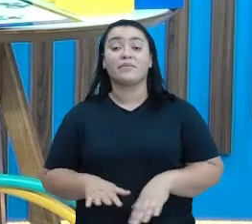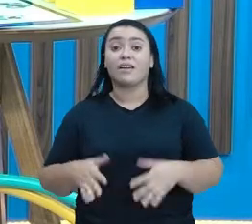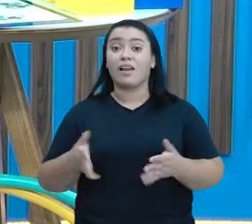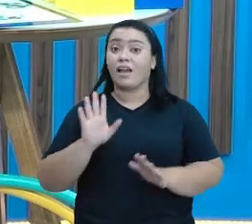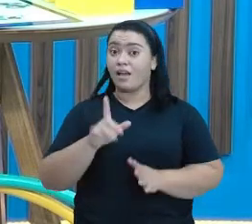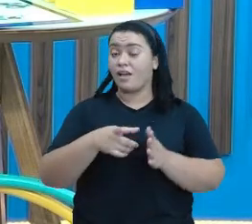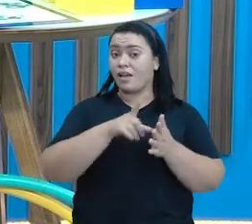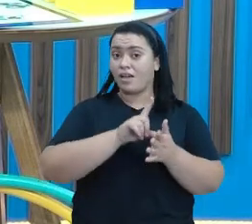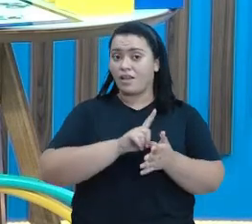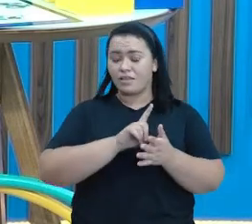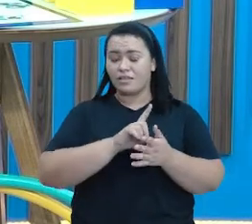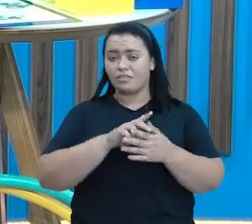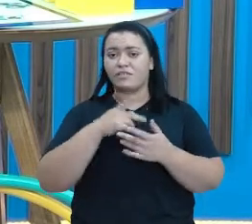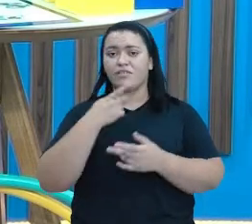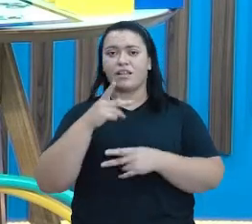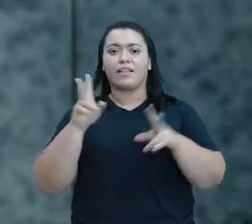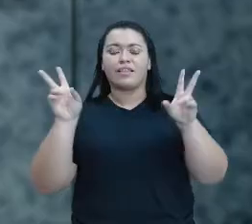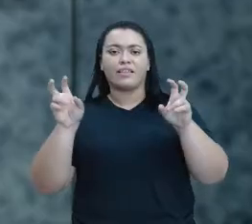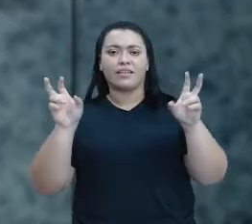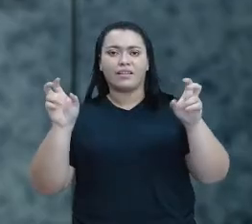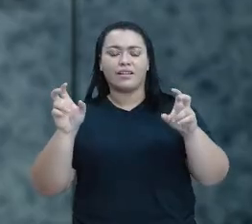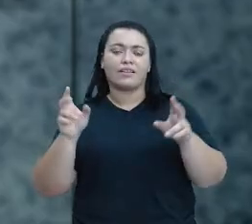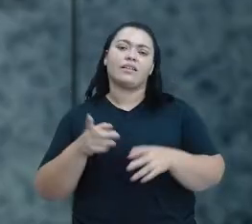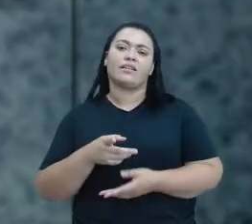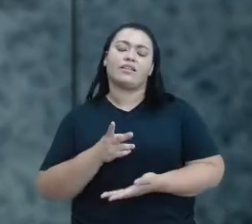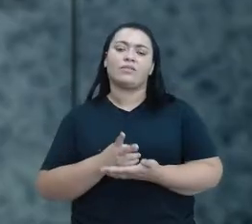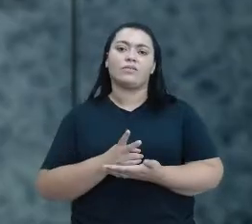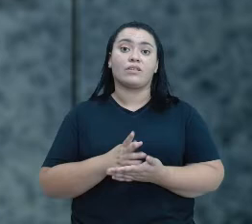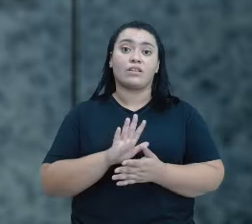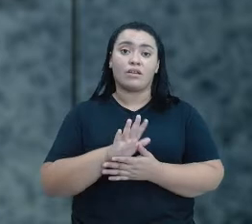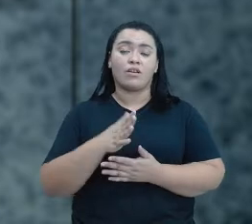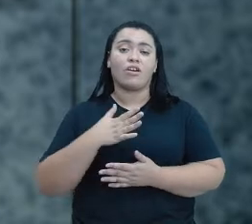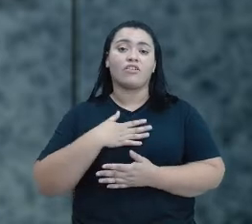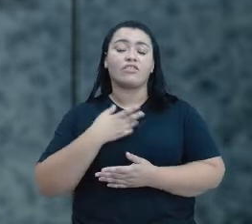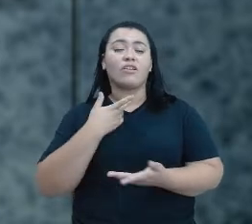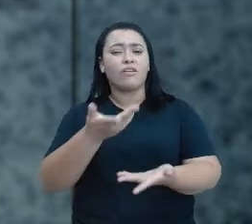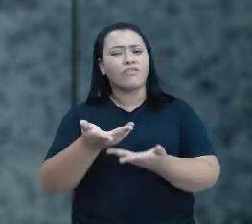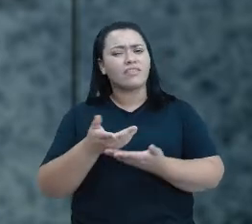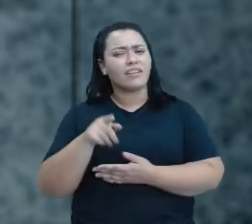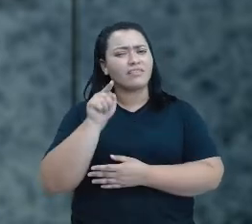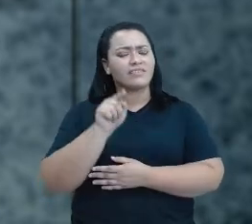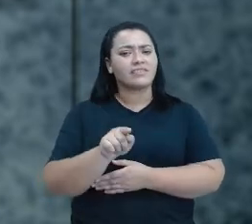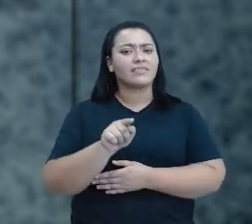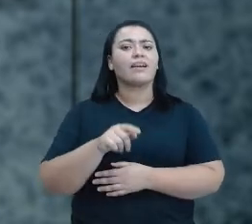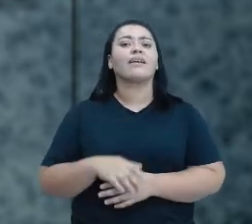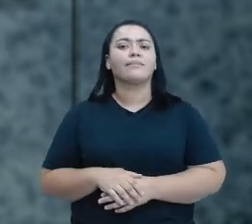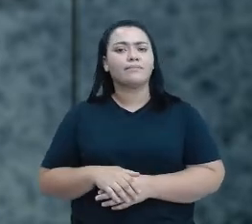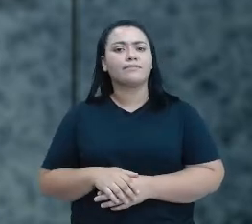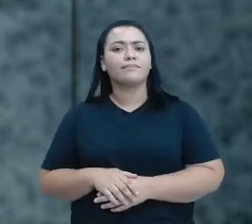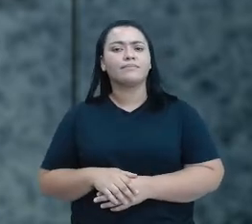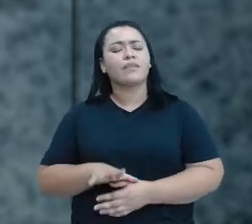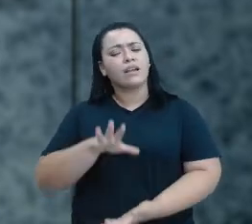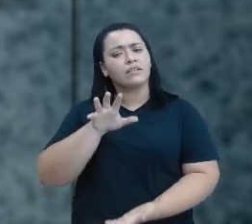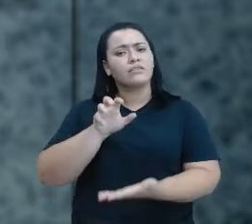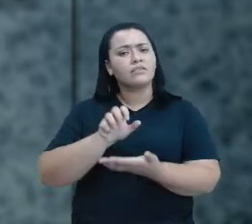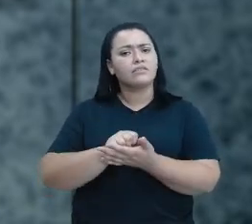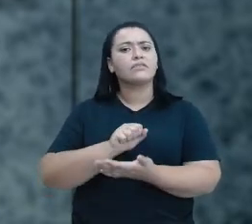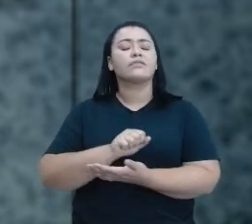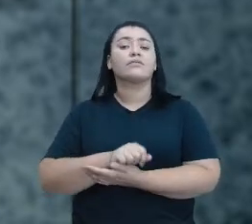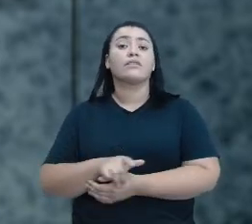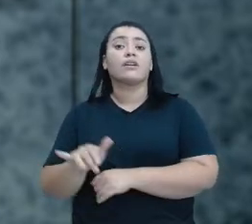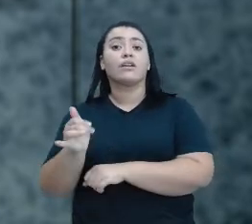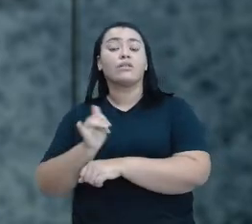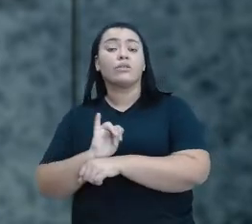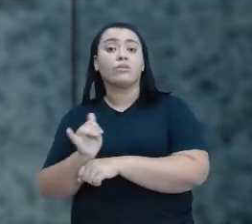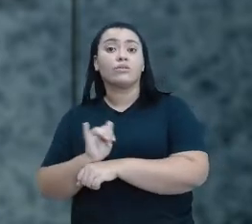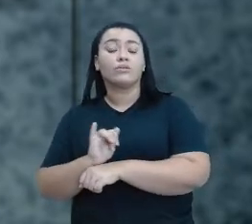Bom, antes da gente falar da nossa temática, dar continuidade à temática, eu gostaria de convidar você a se inscrever no canal